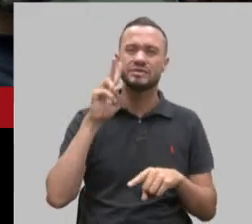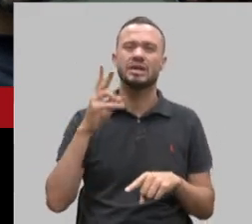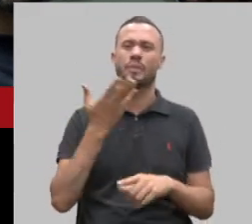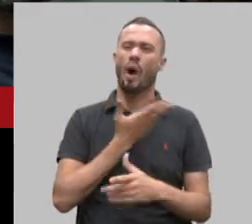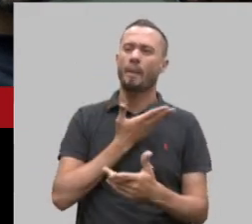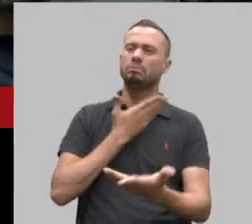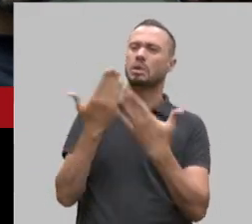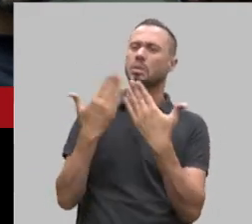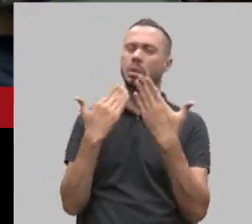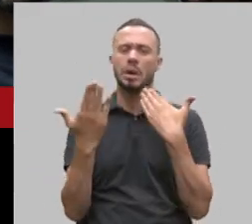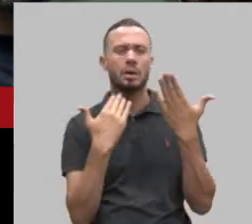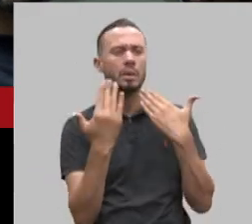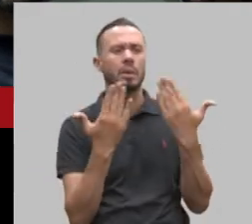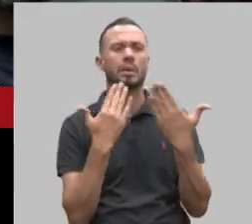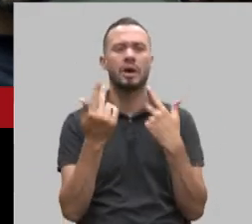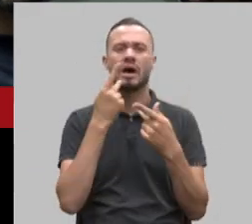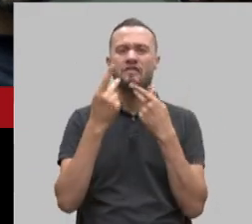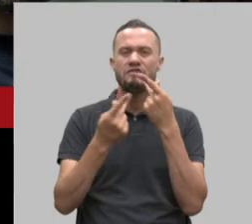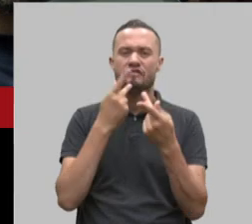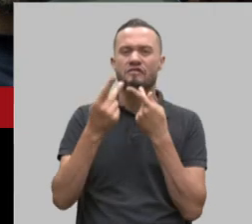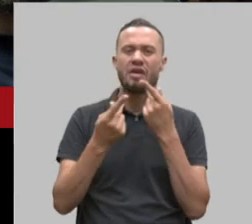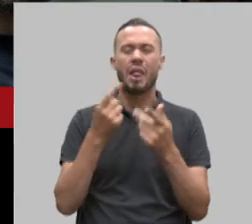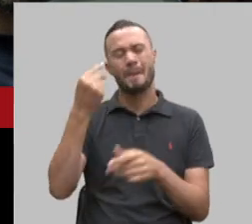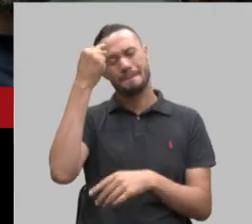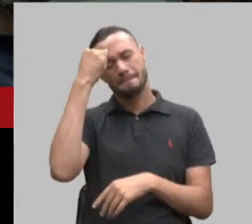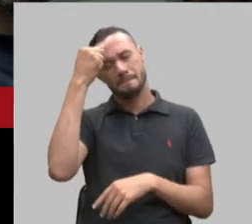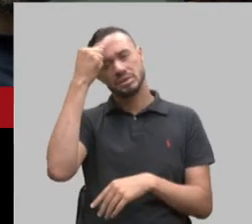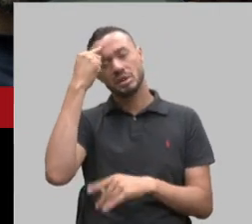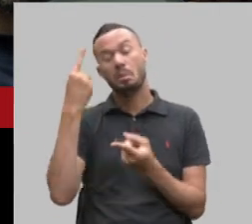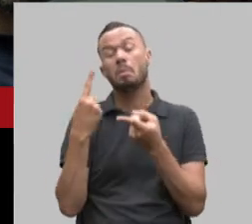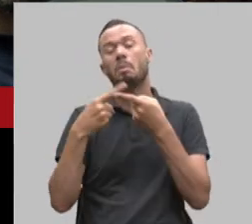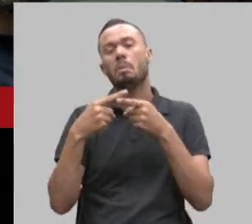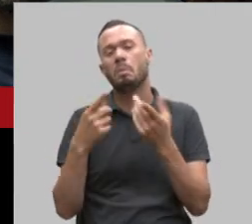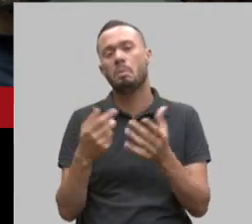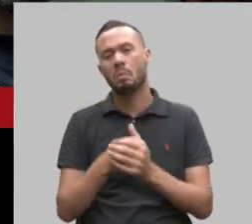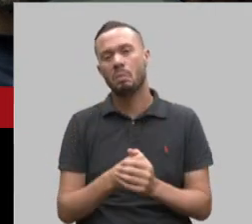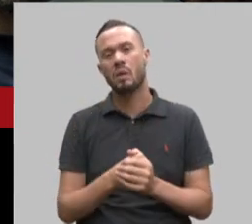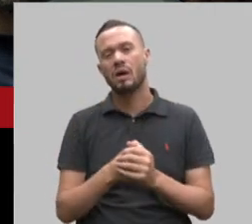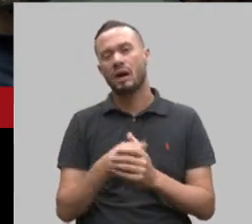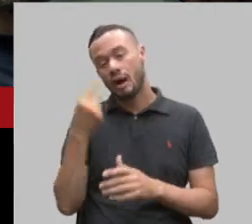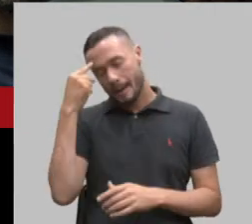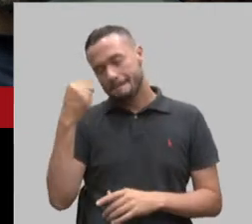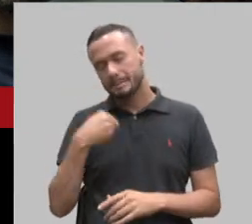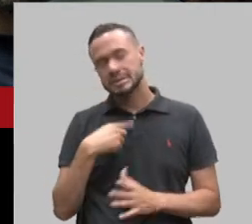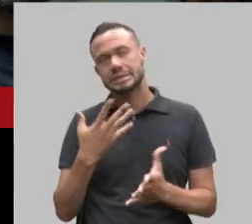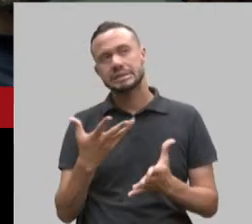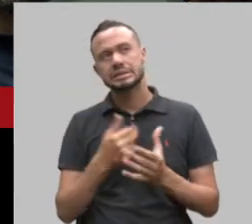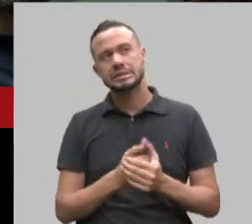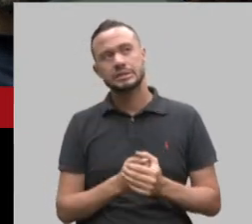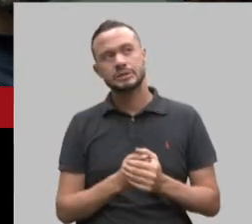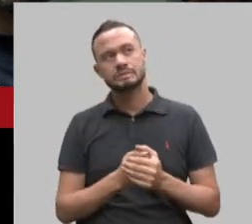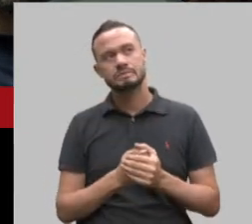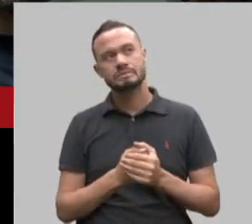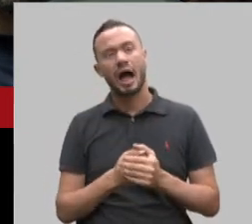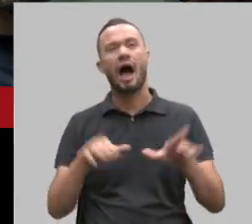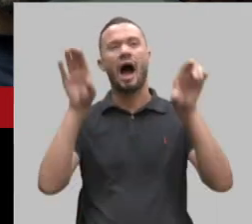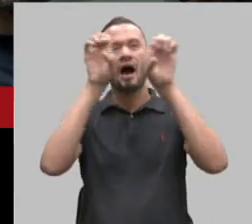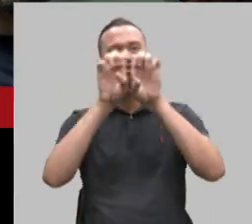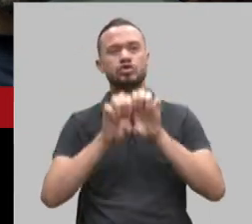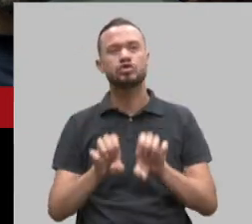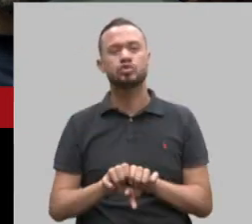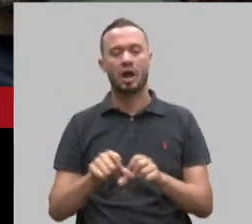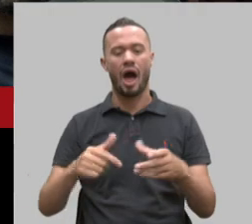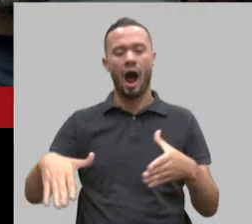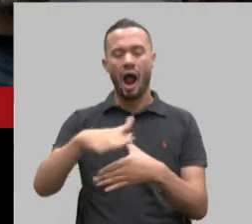falando sobre esse argumento parei para pensar bem por quê Porque pensa bem comigo a infraestrutura dos espaços físicos na escola de rede